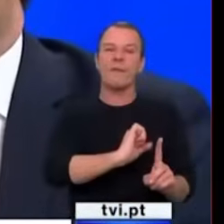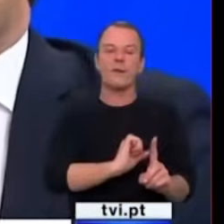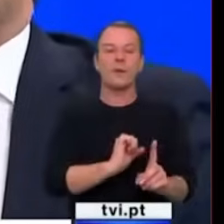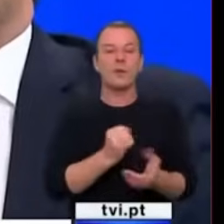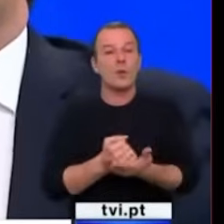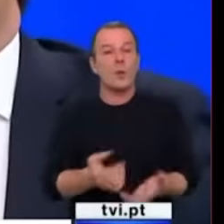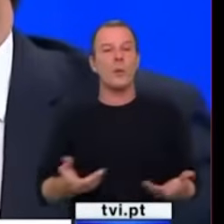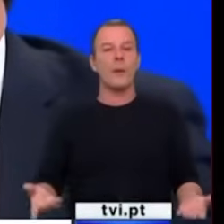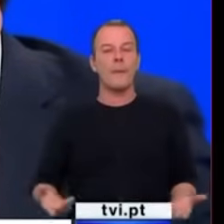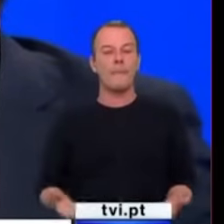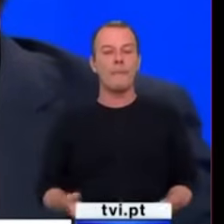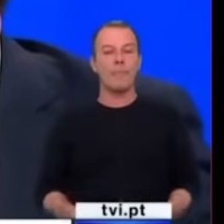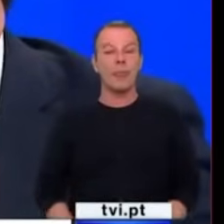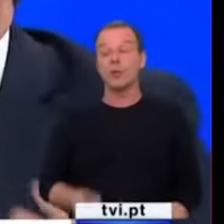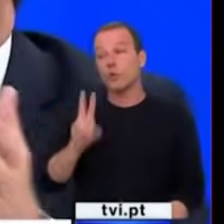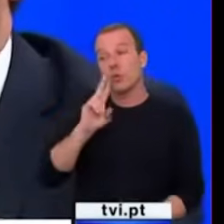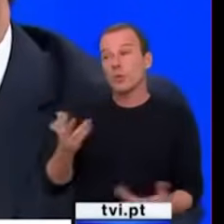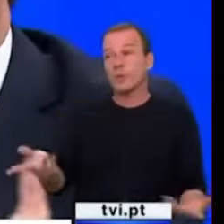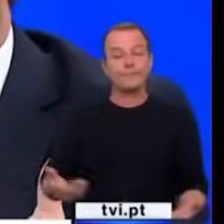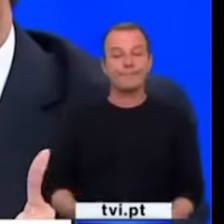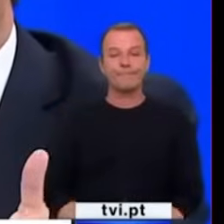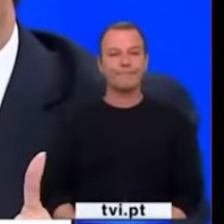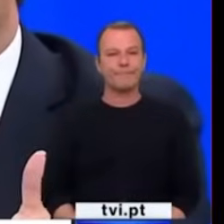o as suas soluções